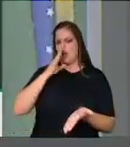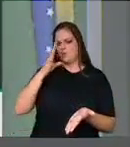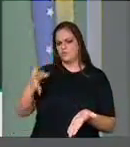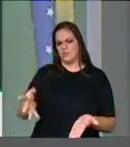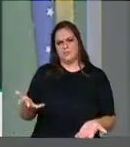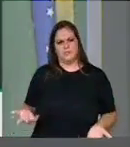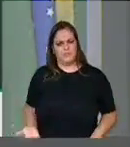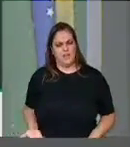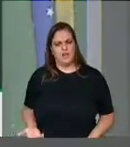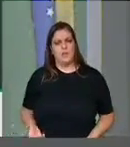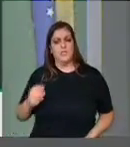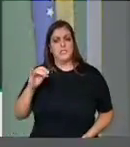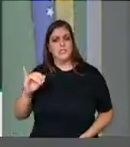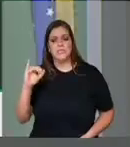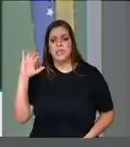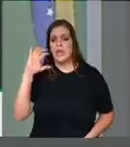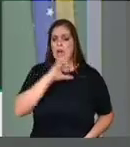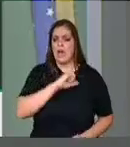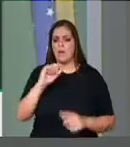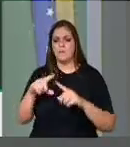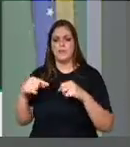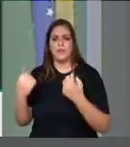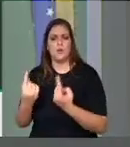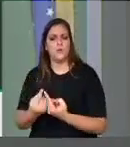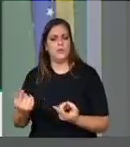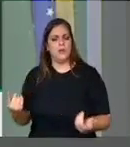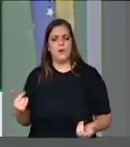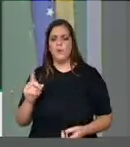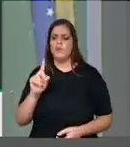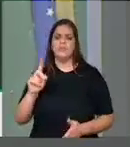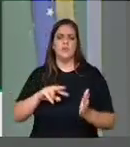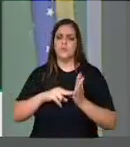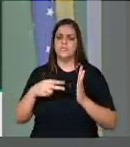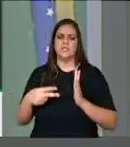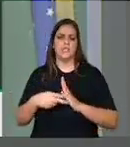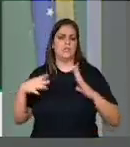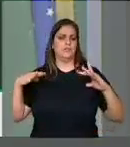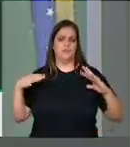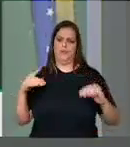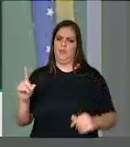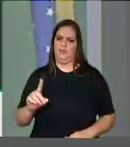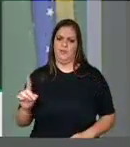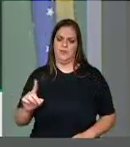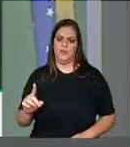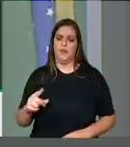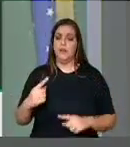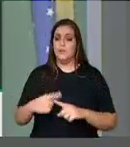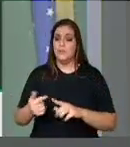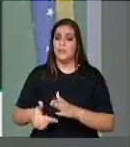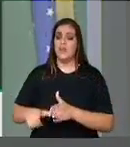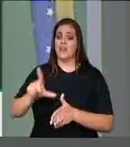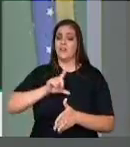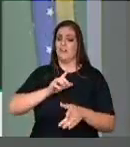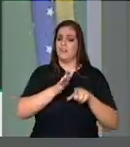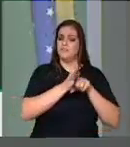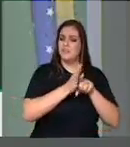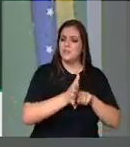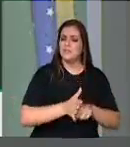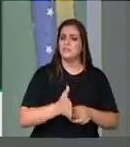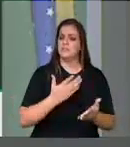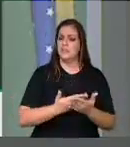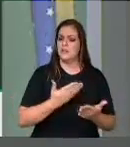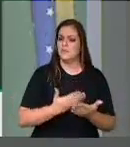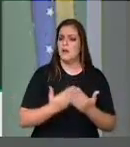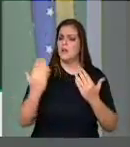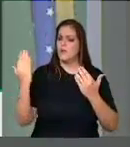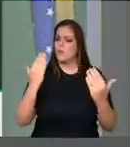sessões rápidas, não significa que eles devem estudar, preparar processos, analisar a jurisprudência, analisar os fatos